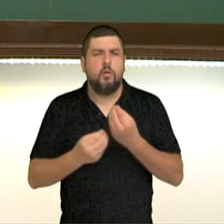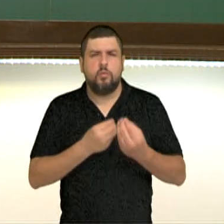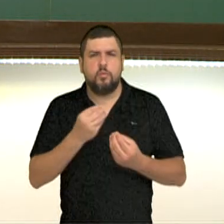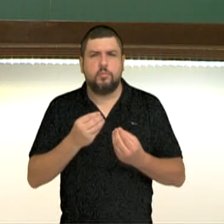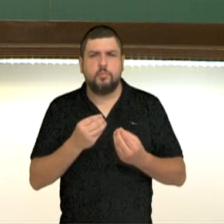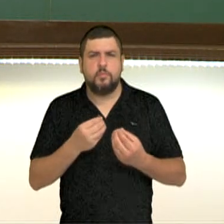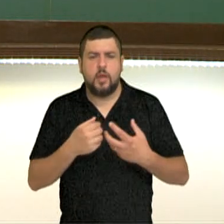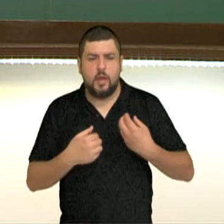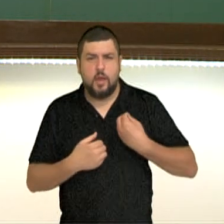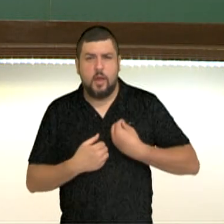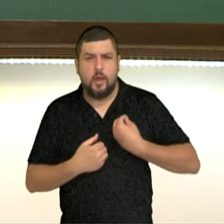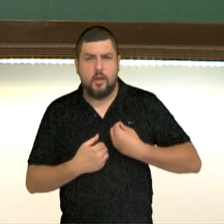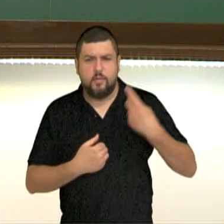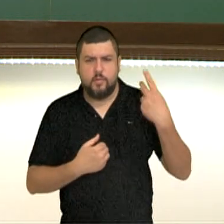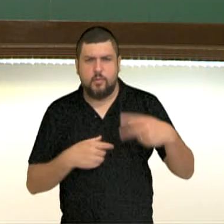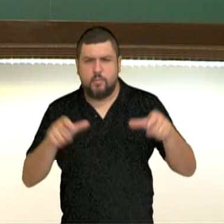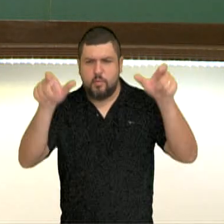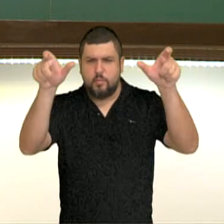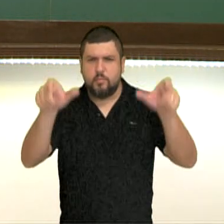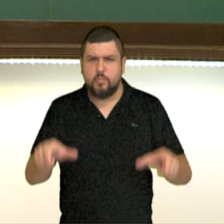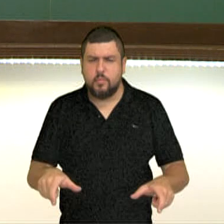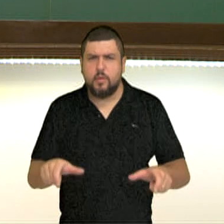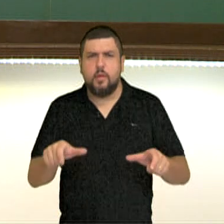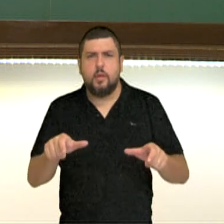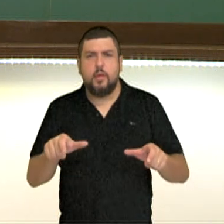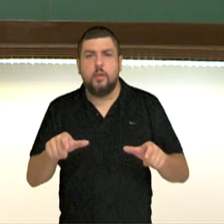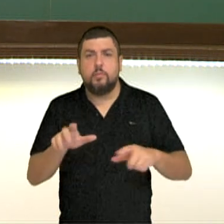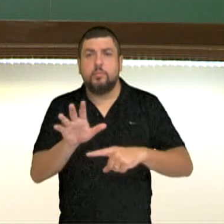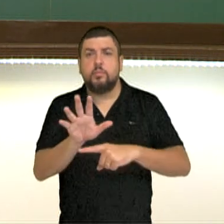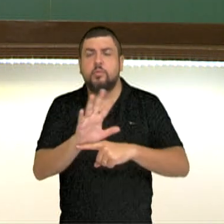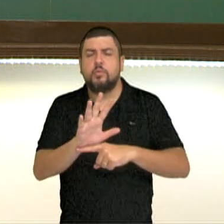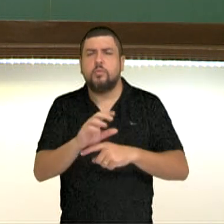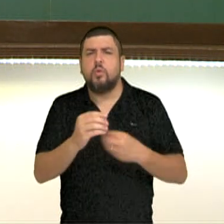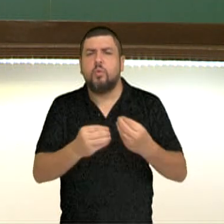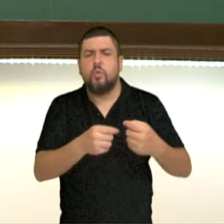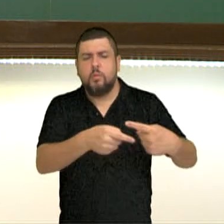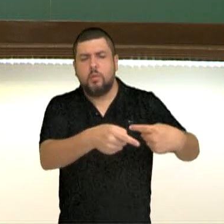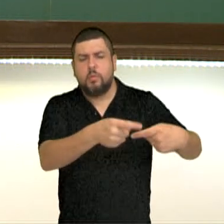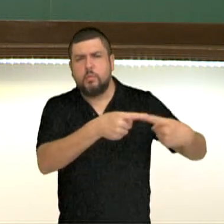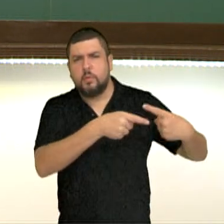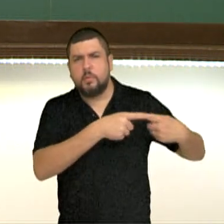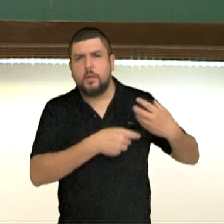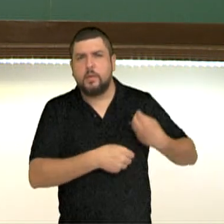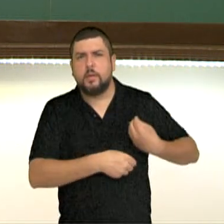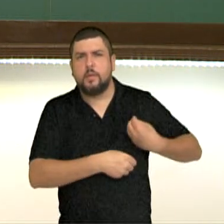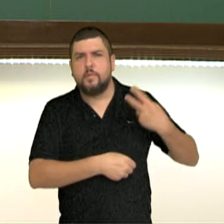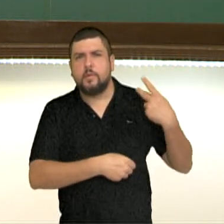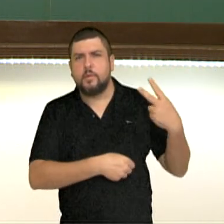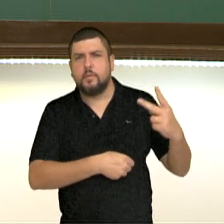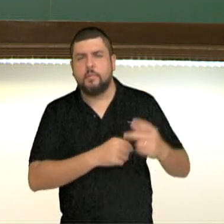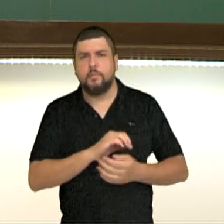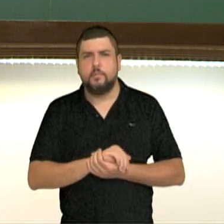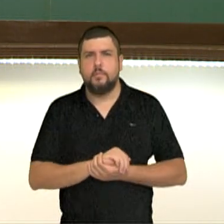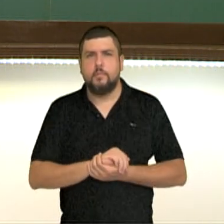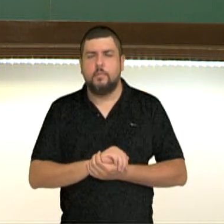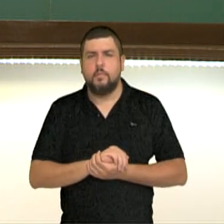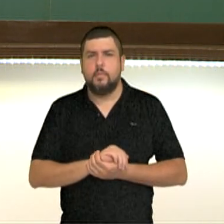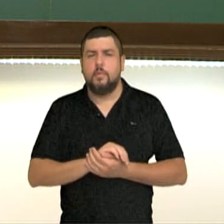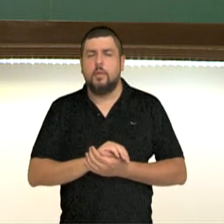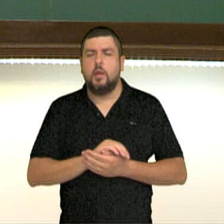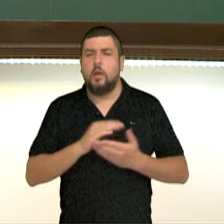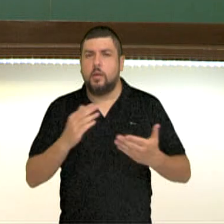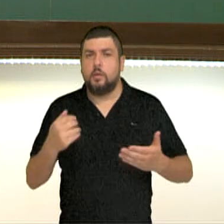protagonistas é contada no filme, segundo o resenhista. Lembrando, pessoal, que resenhista é a pessoa, é o autor